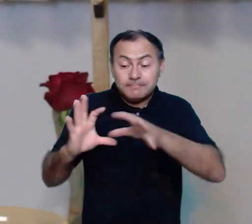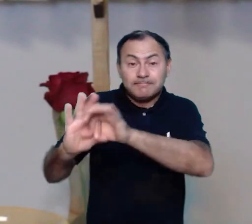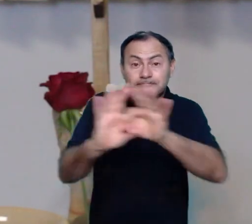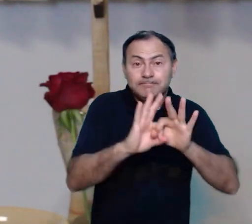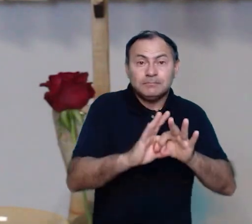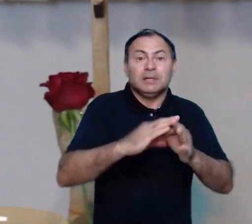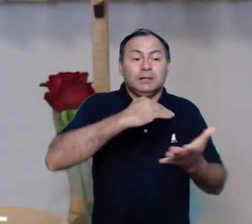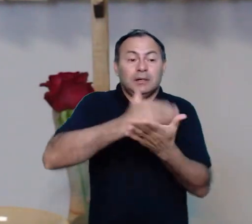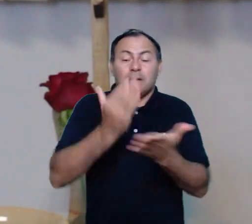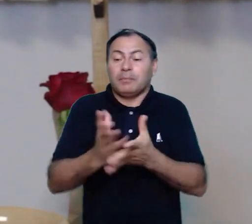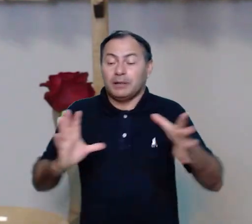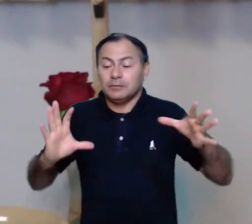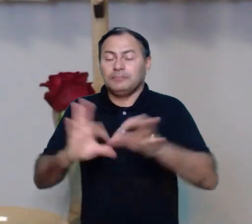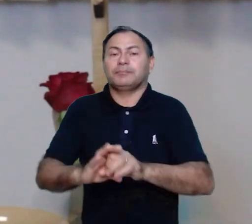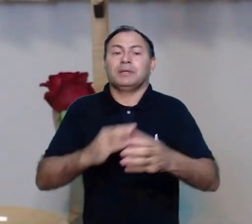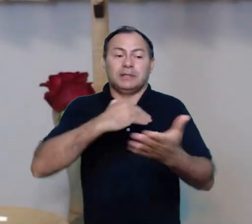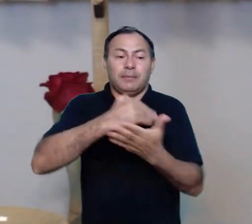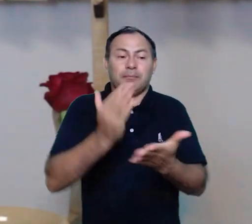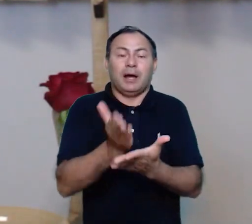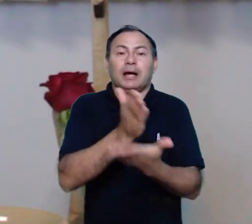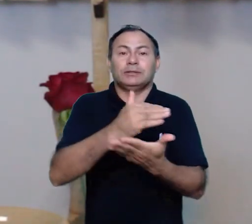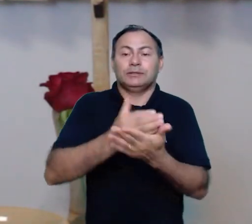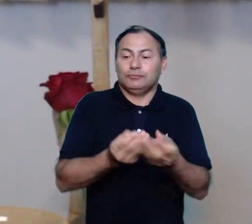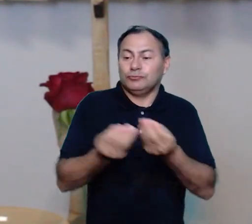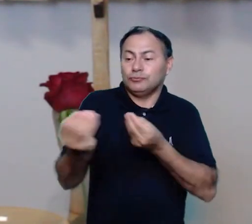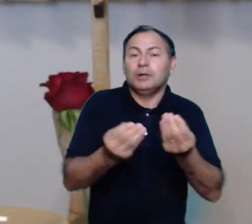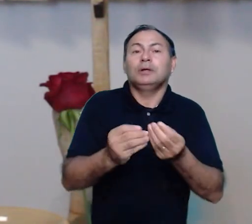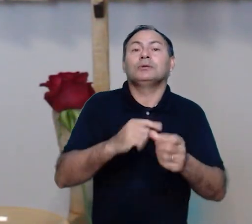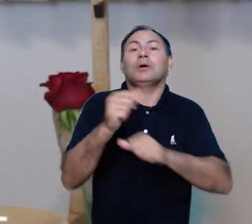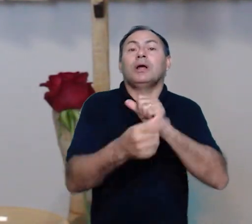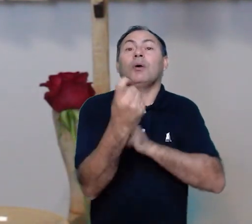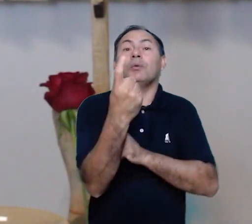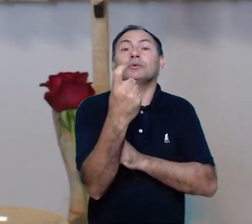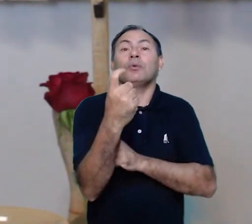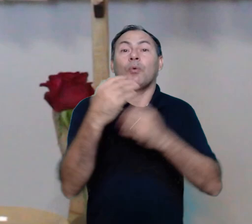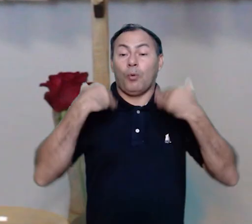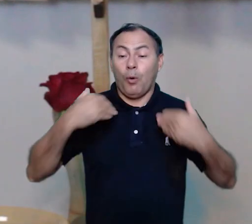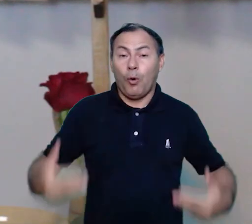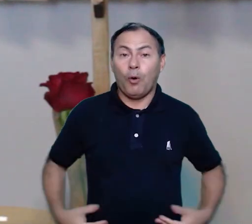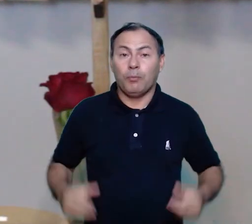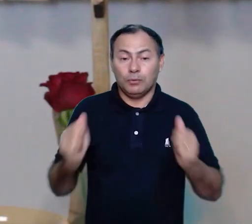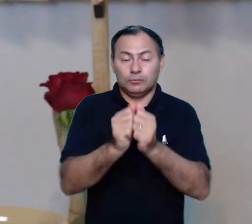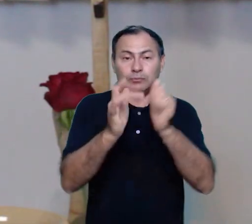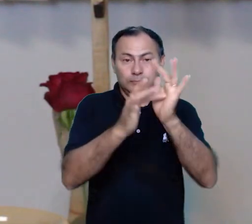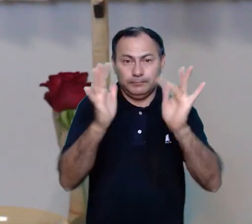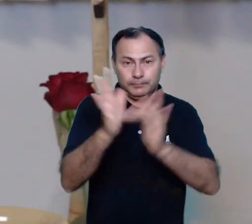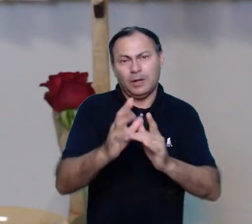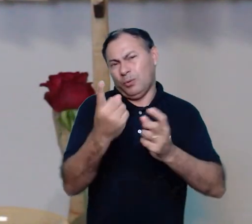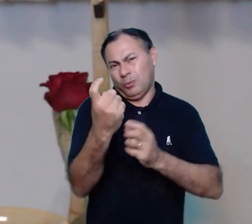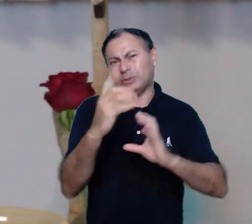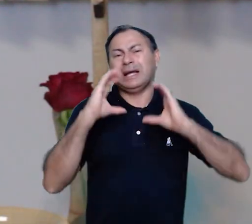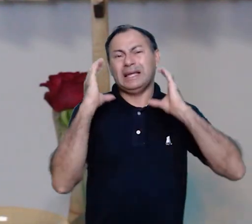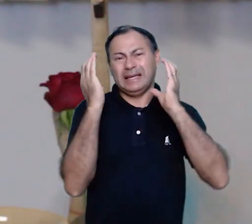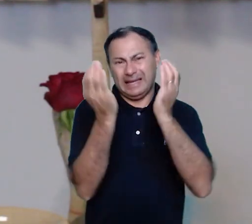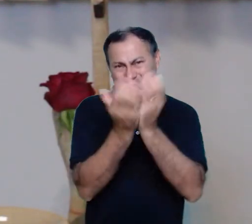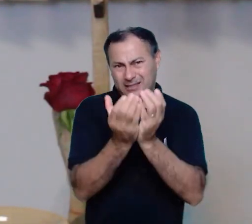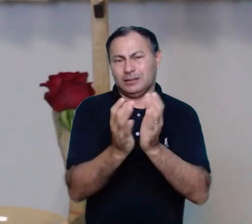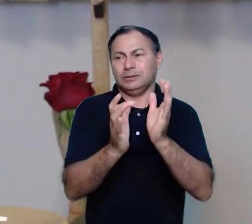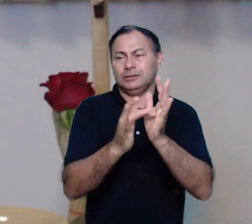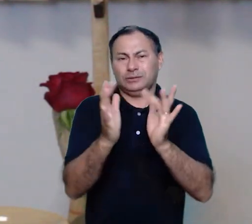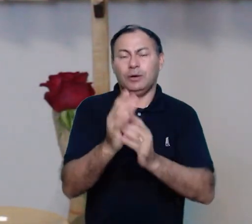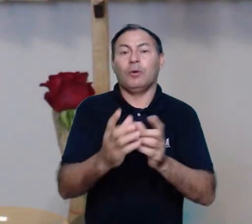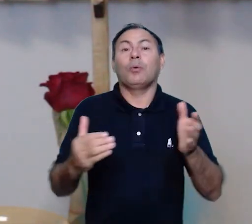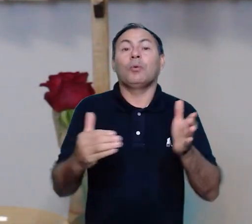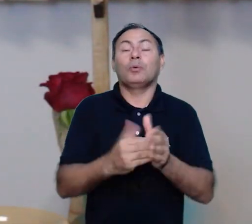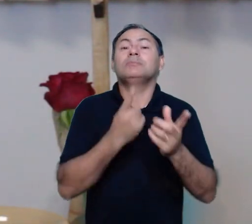unir. Ele se reparte para nos tornar um só corpo com ele. Esse foi o desejo